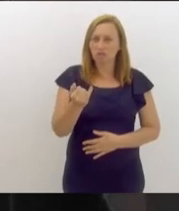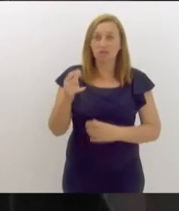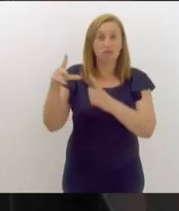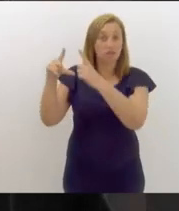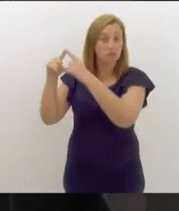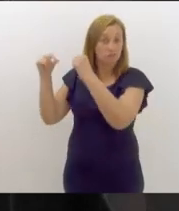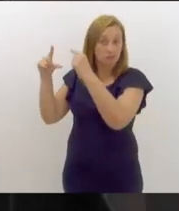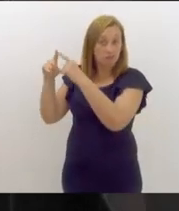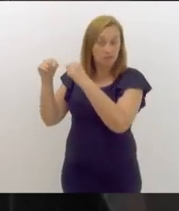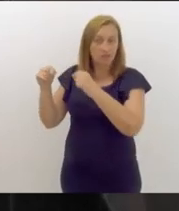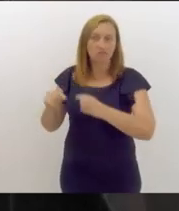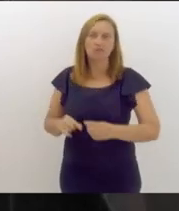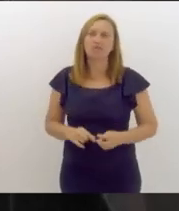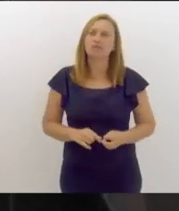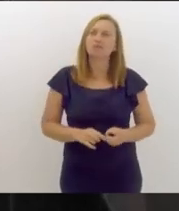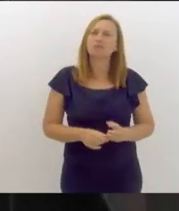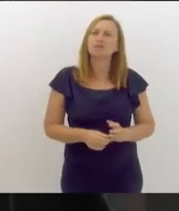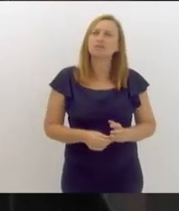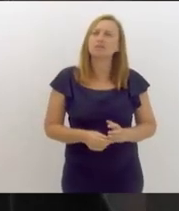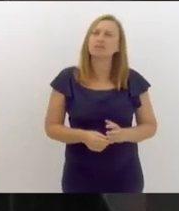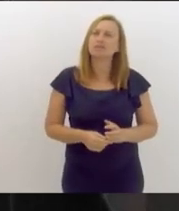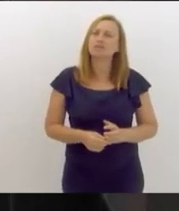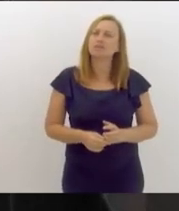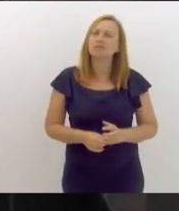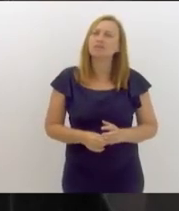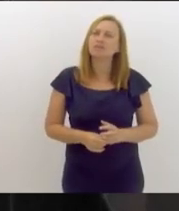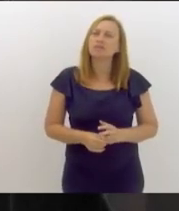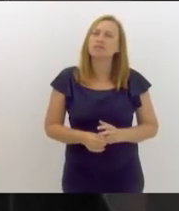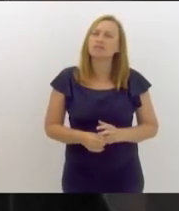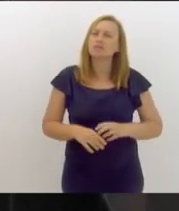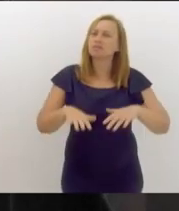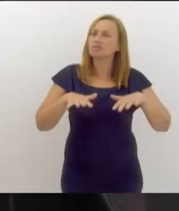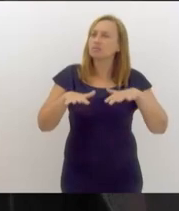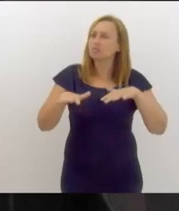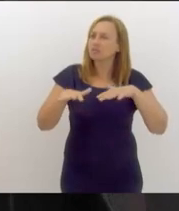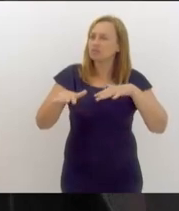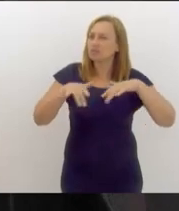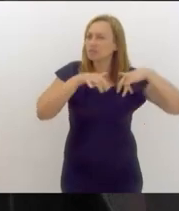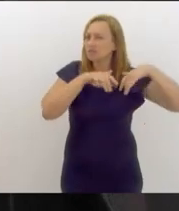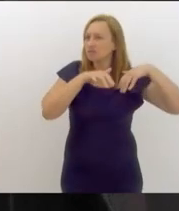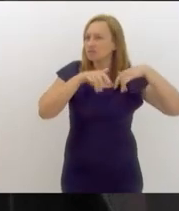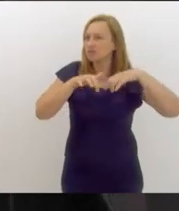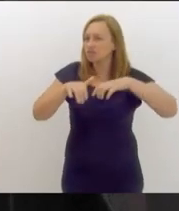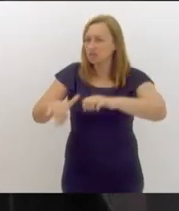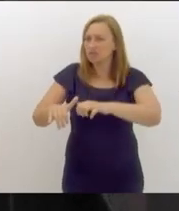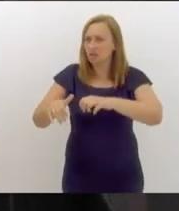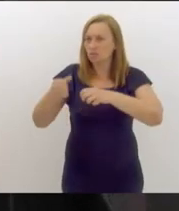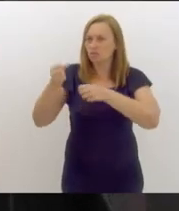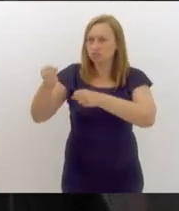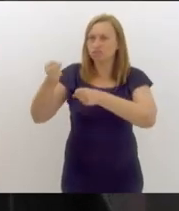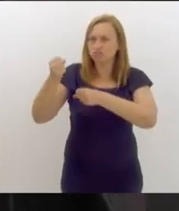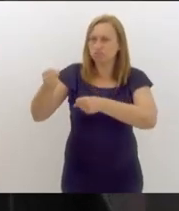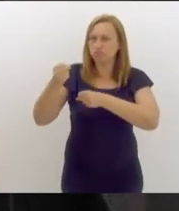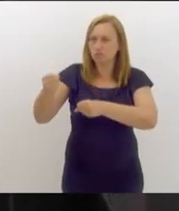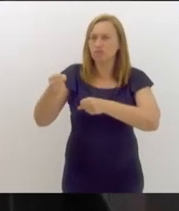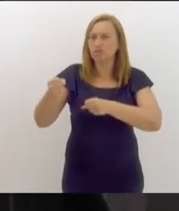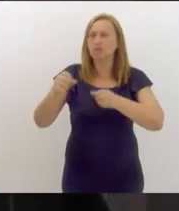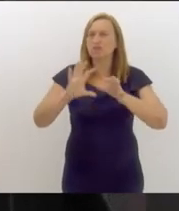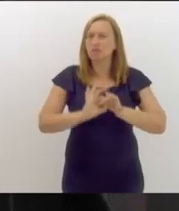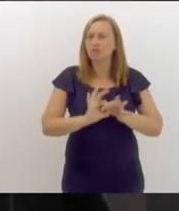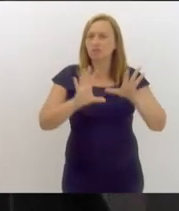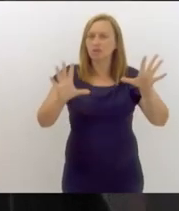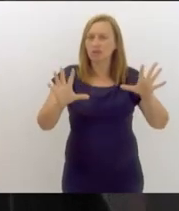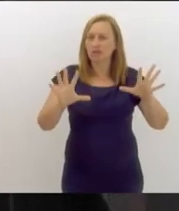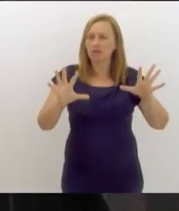Brasília participando de uma manifestação legítima democrática